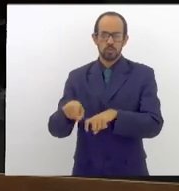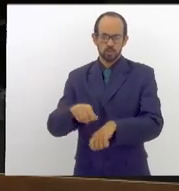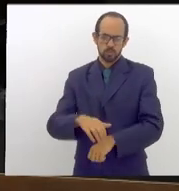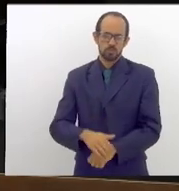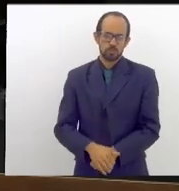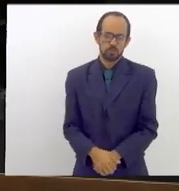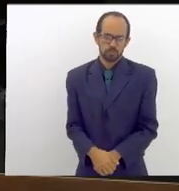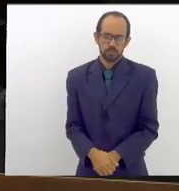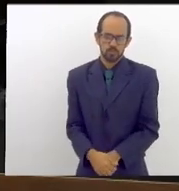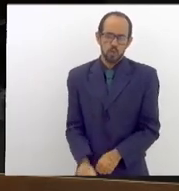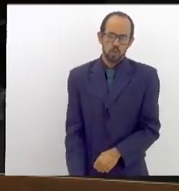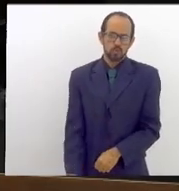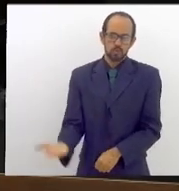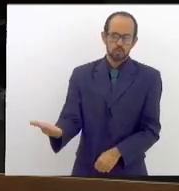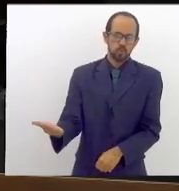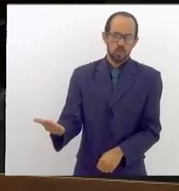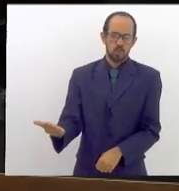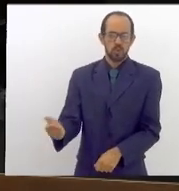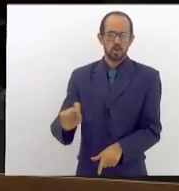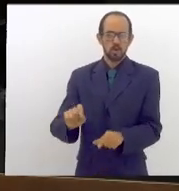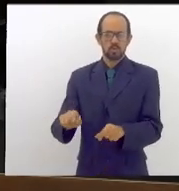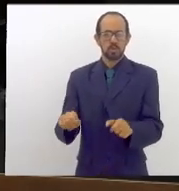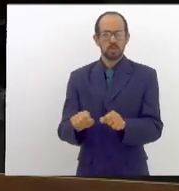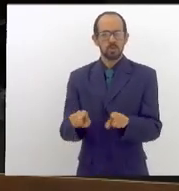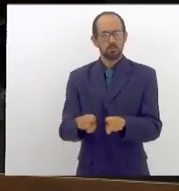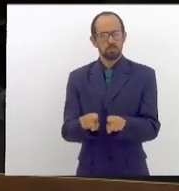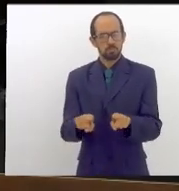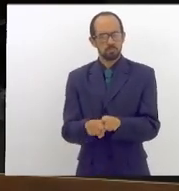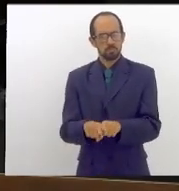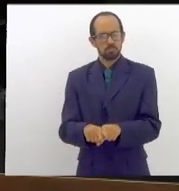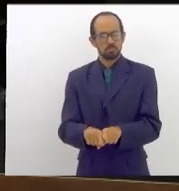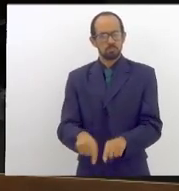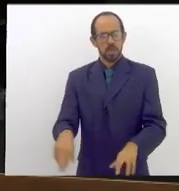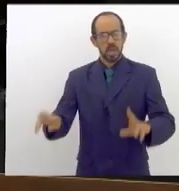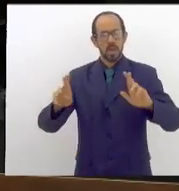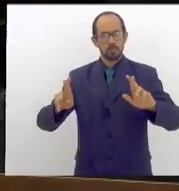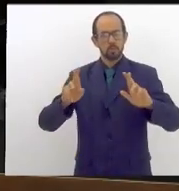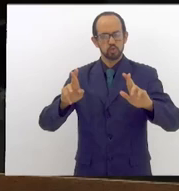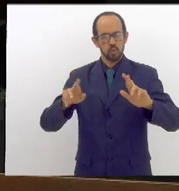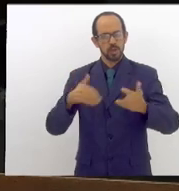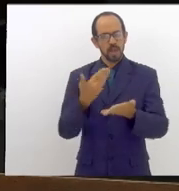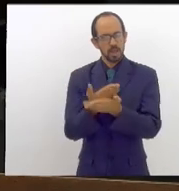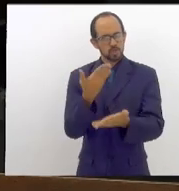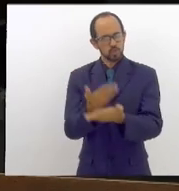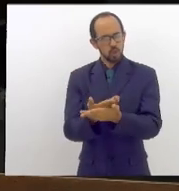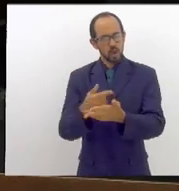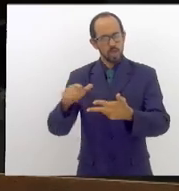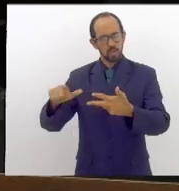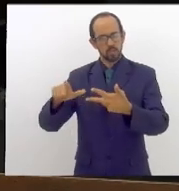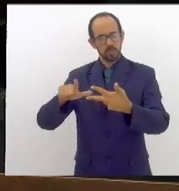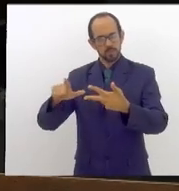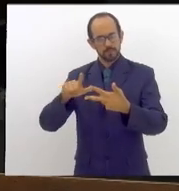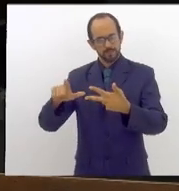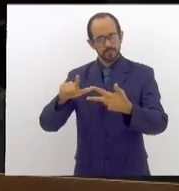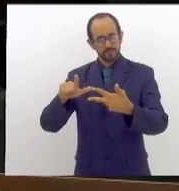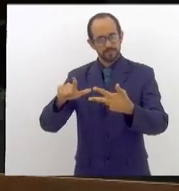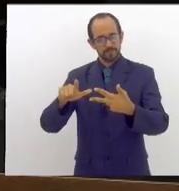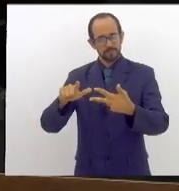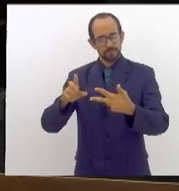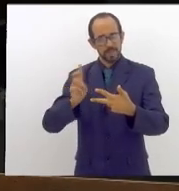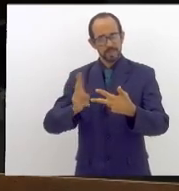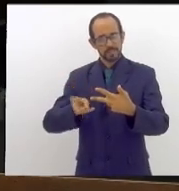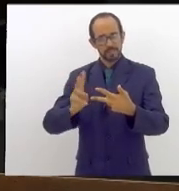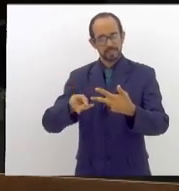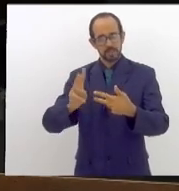o senhor apostou na nossa escola do Legislativo para que cada vez mais